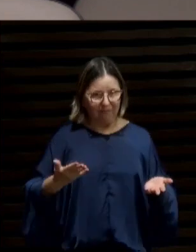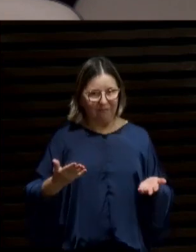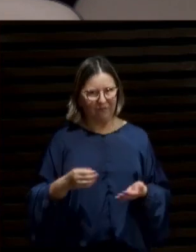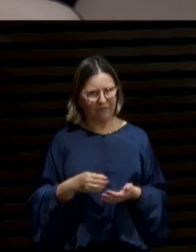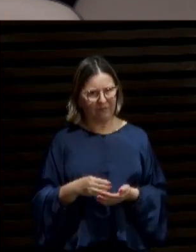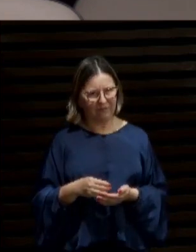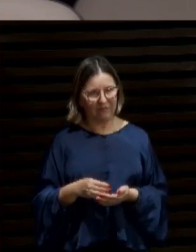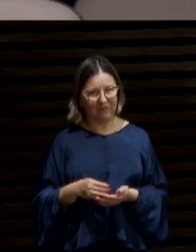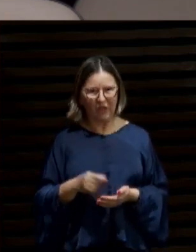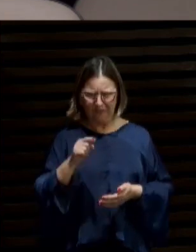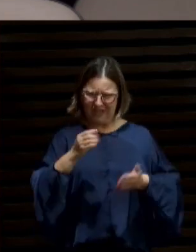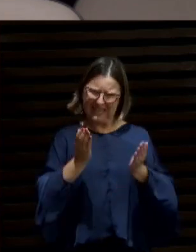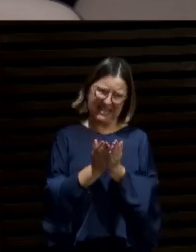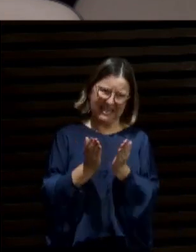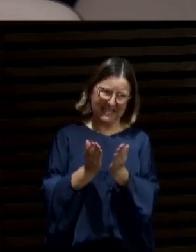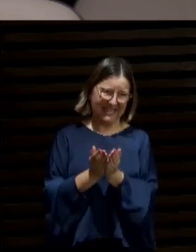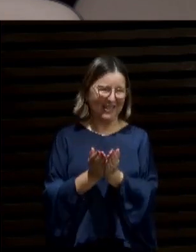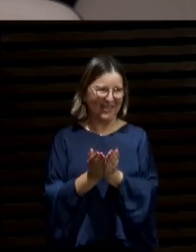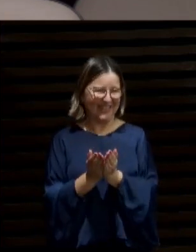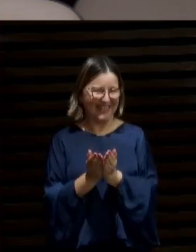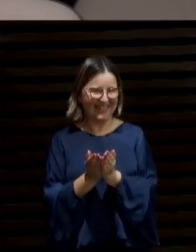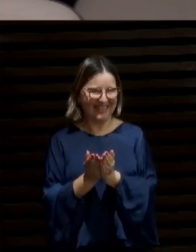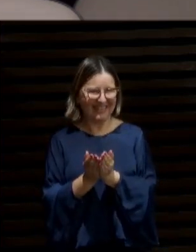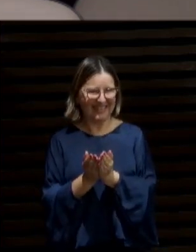Você é um cristão que